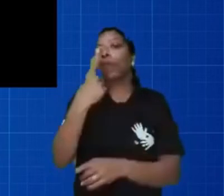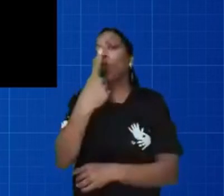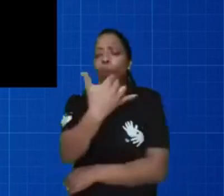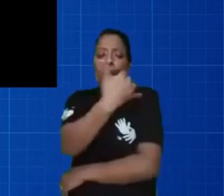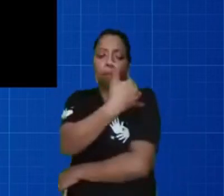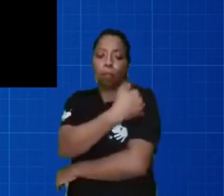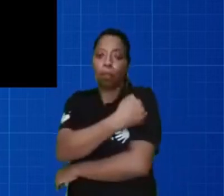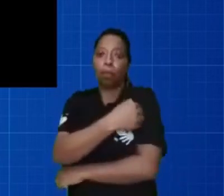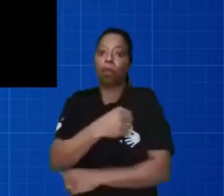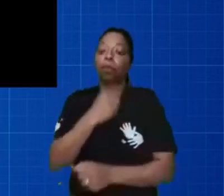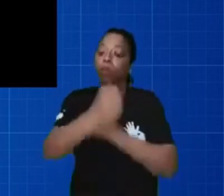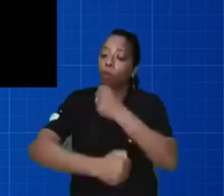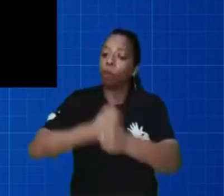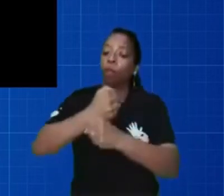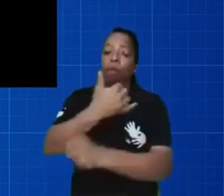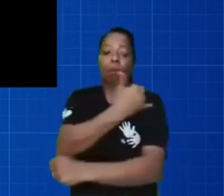na campanha.